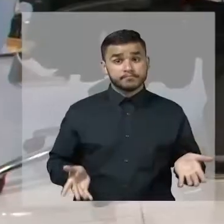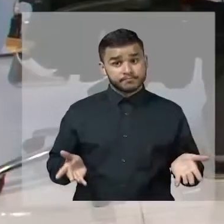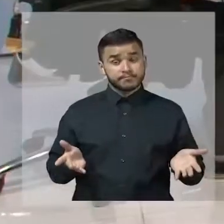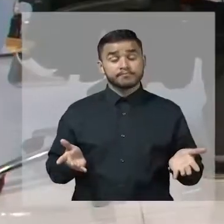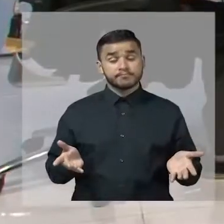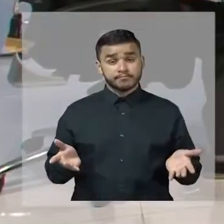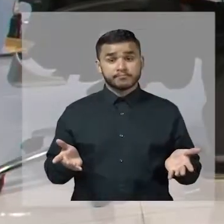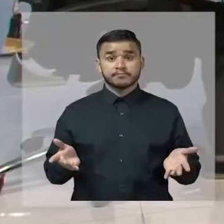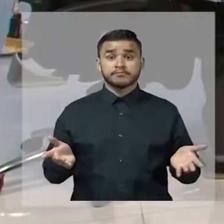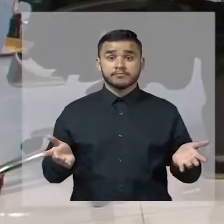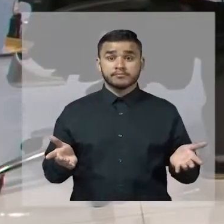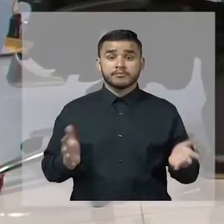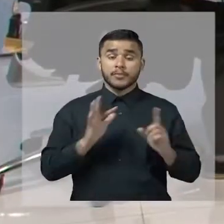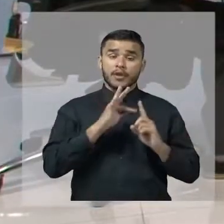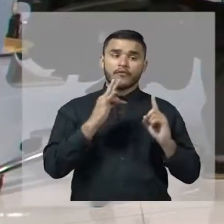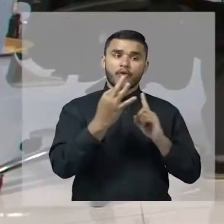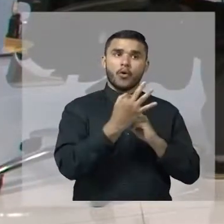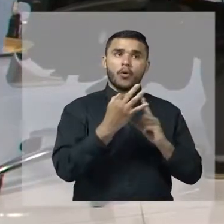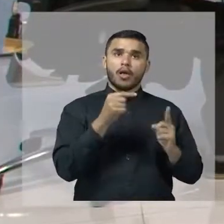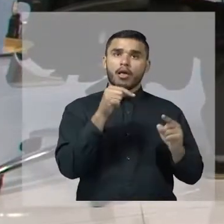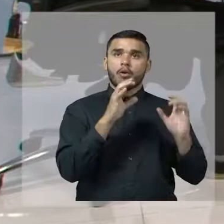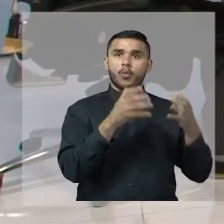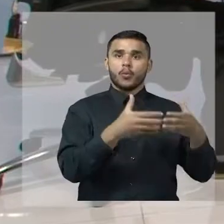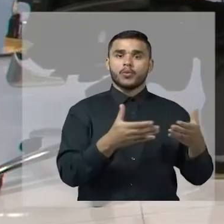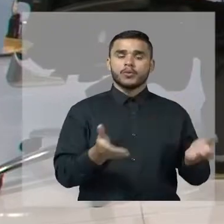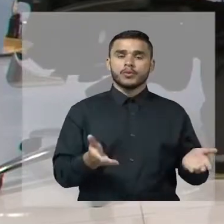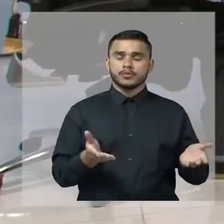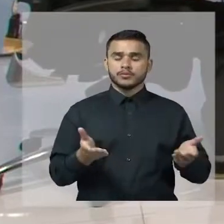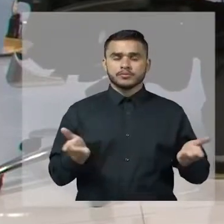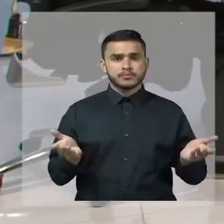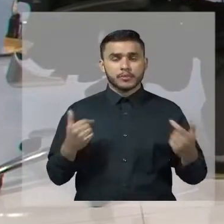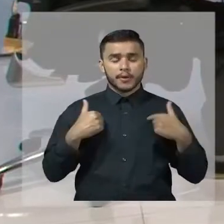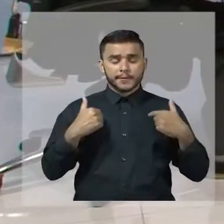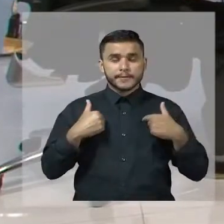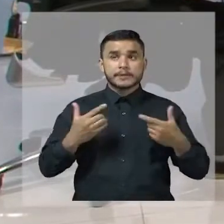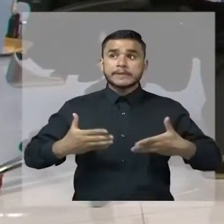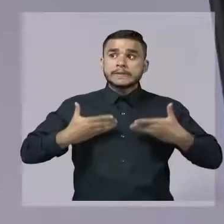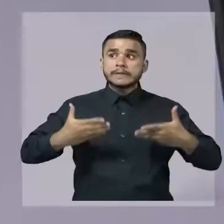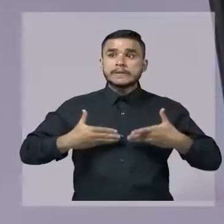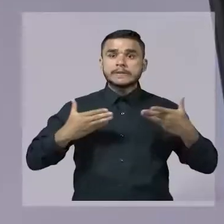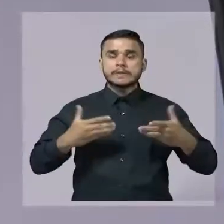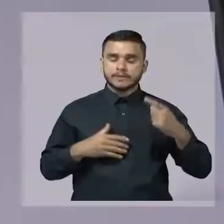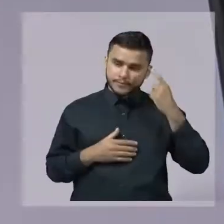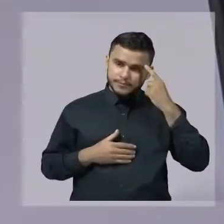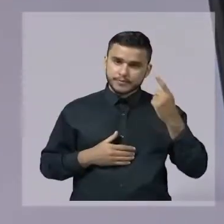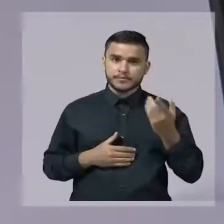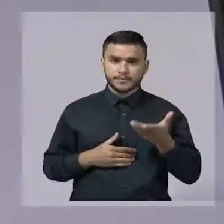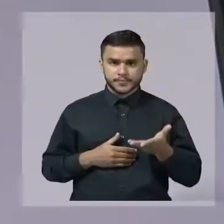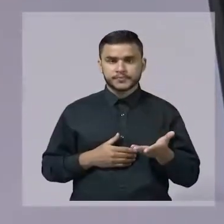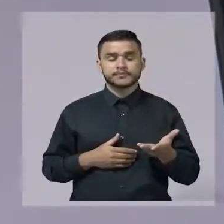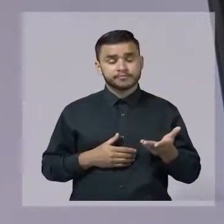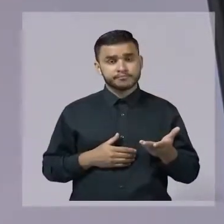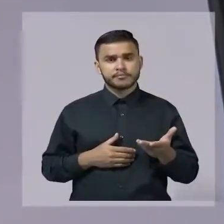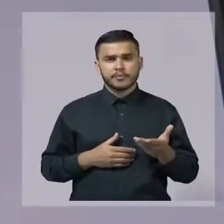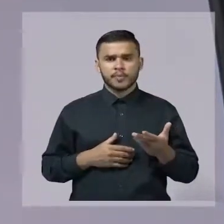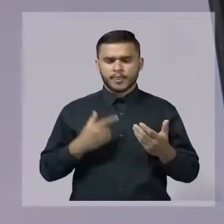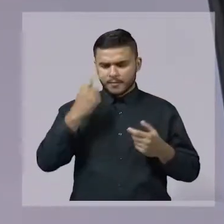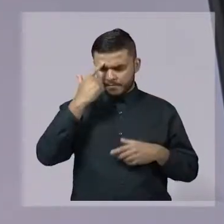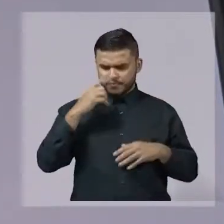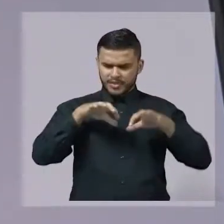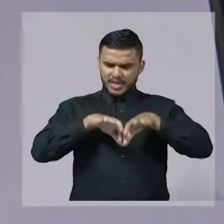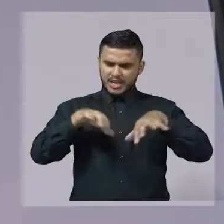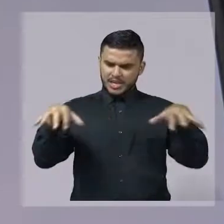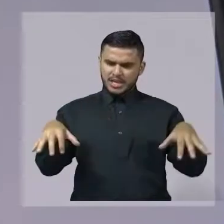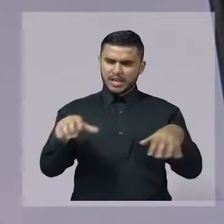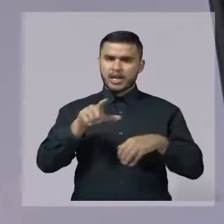Então eu acho que, embora eu não seja muito entusiasmado por essa divinização